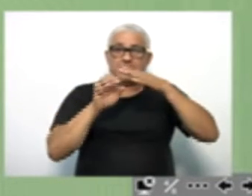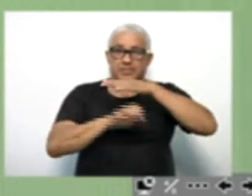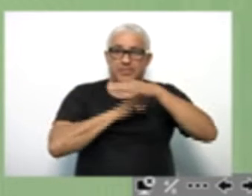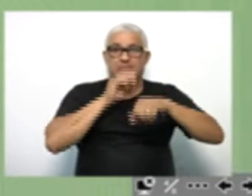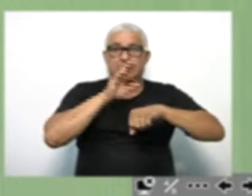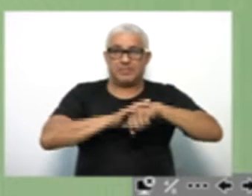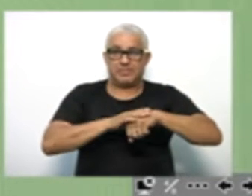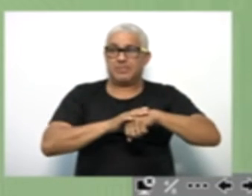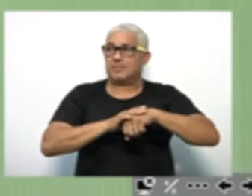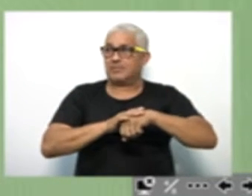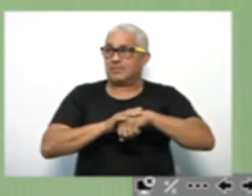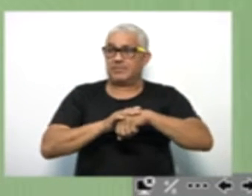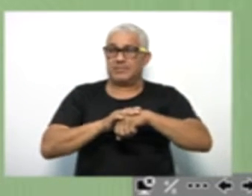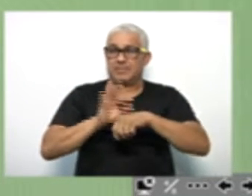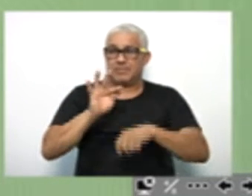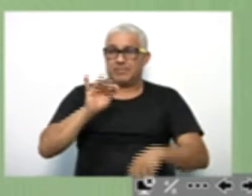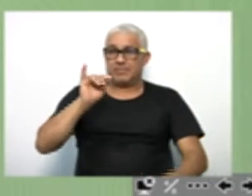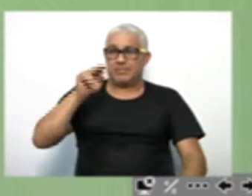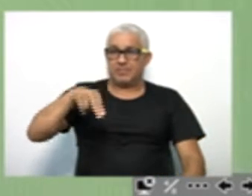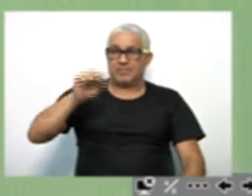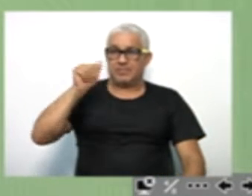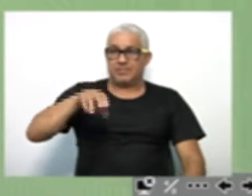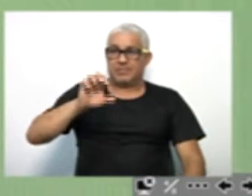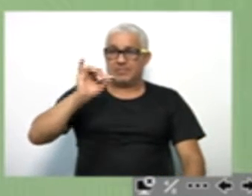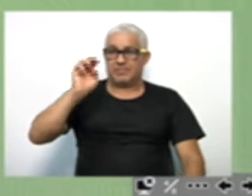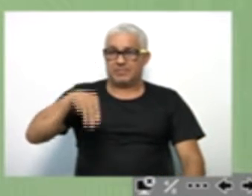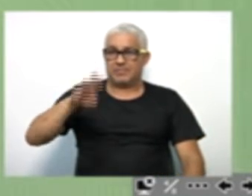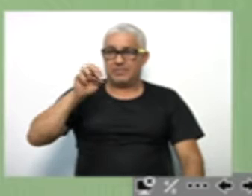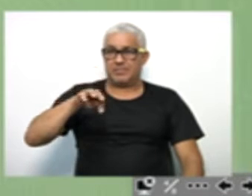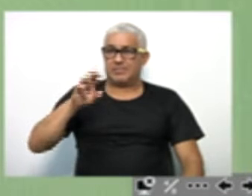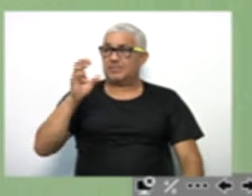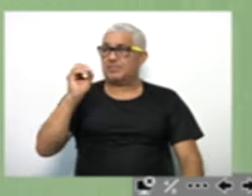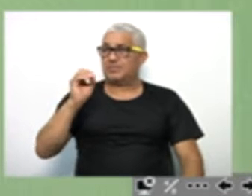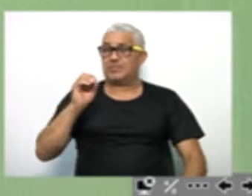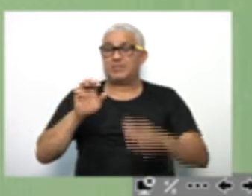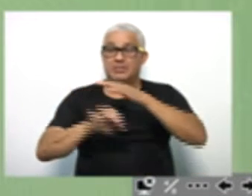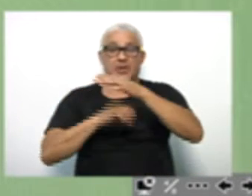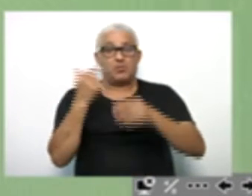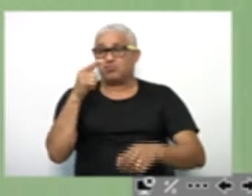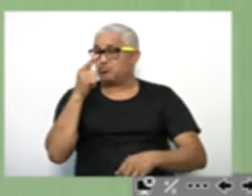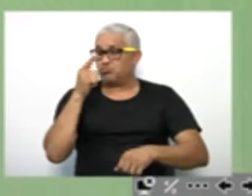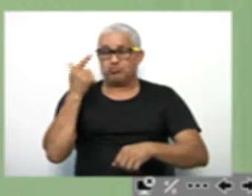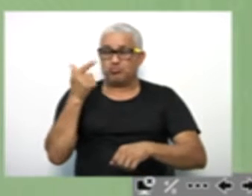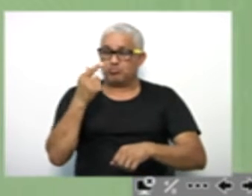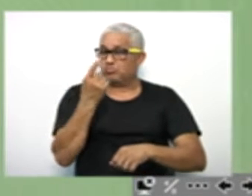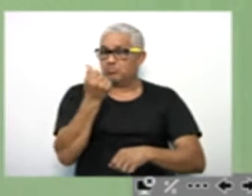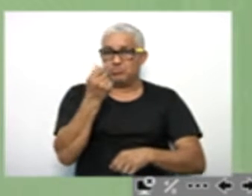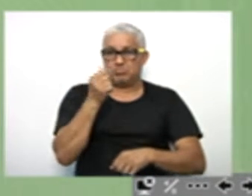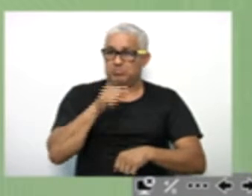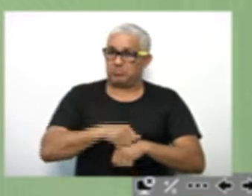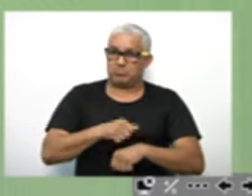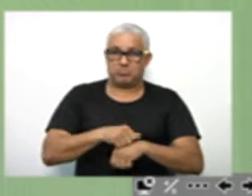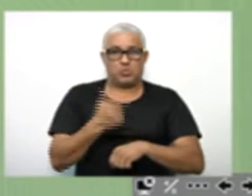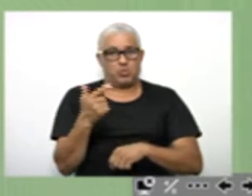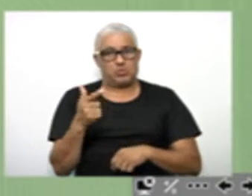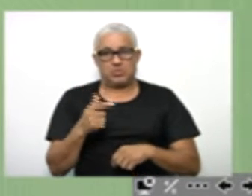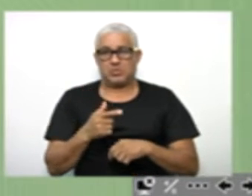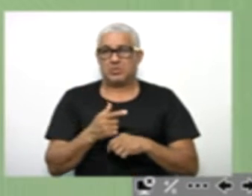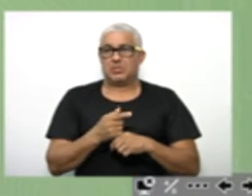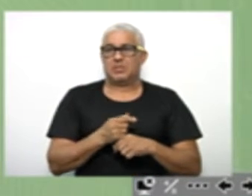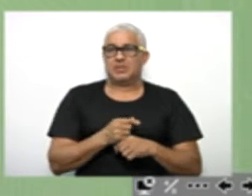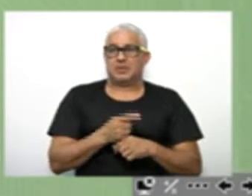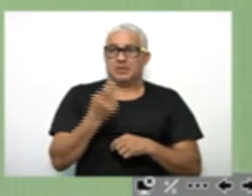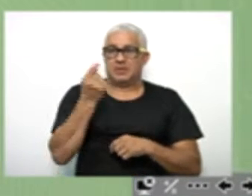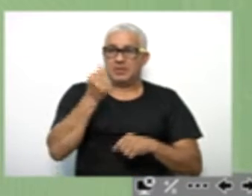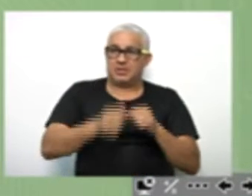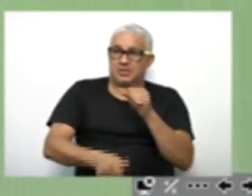O financiamento ele representa nesse momento quando a empresa não dispõe de capital financeiro para fazer esse investimento